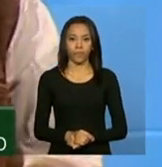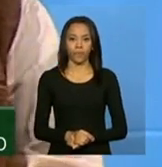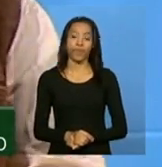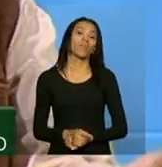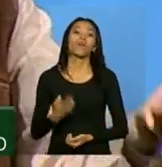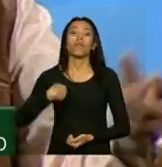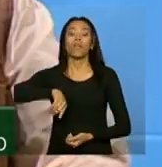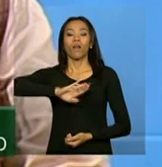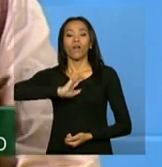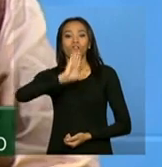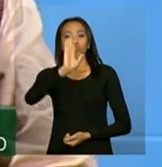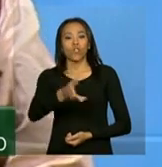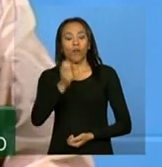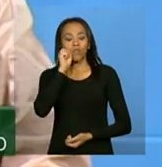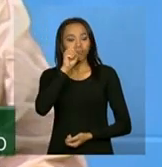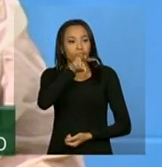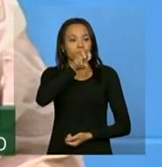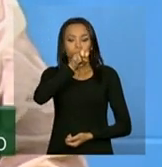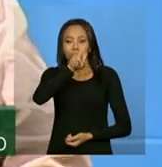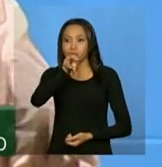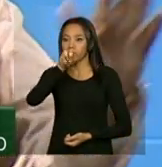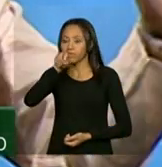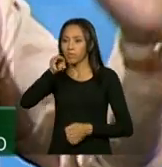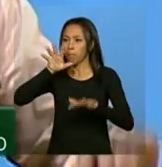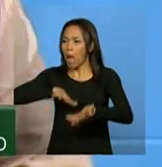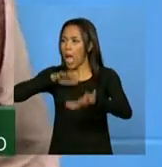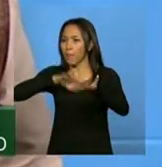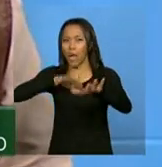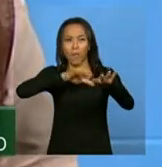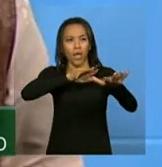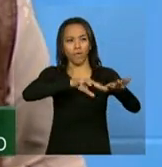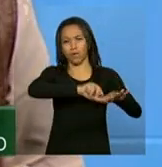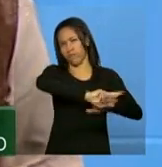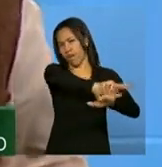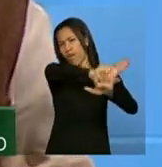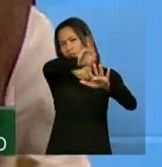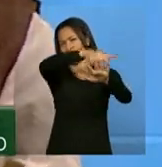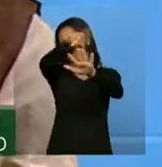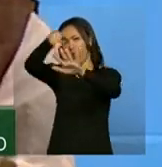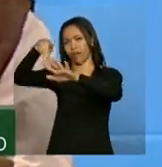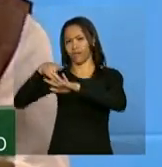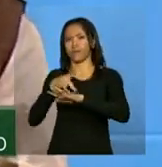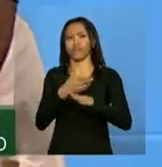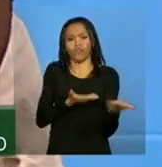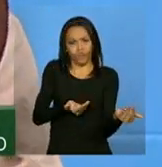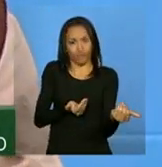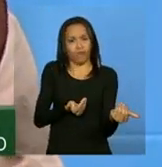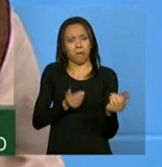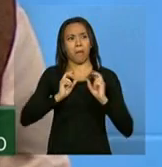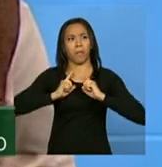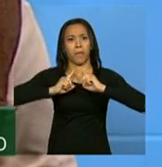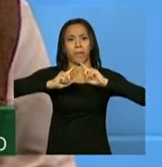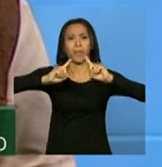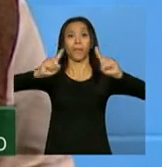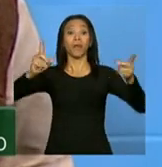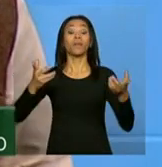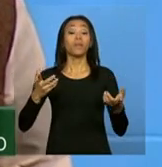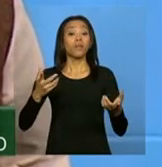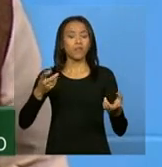Nós já vimos manifestações de jovens em vários países, inclusive na primavera árabe, e nós vemos que essas